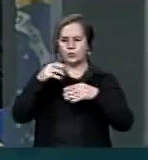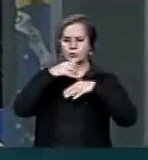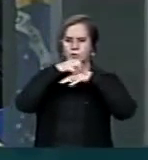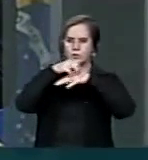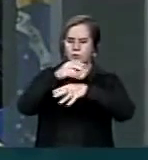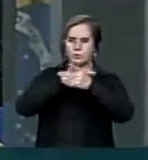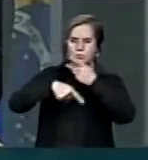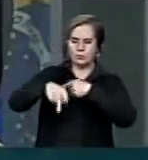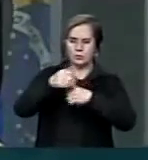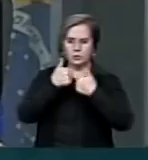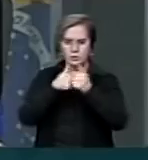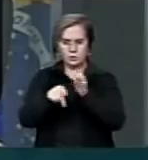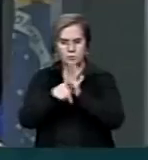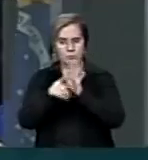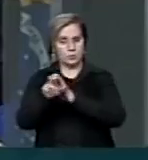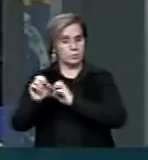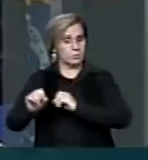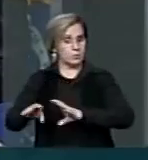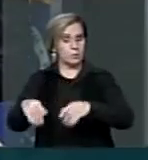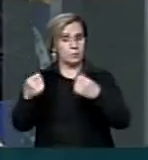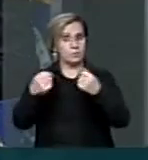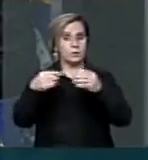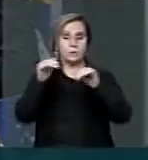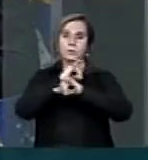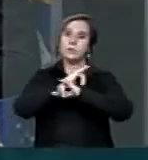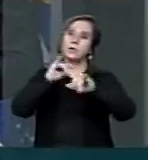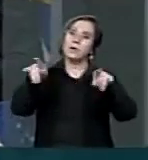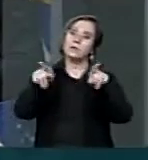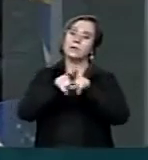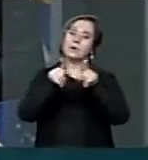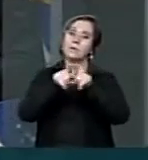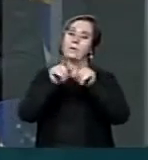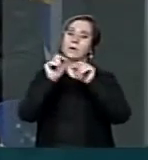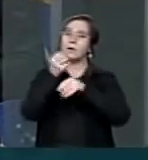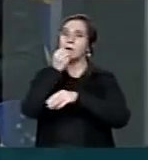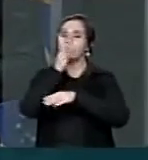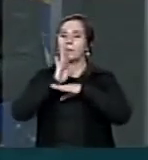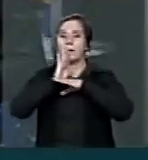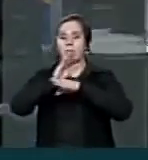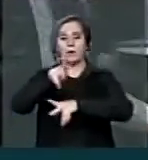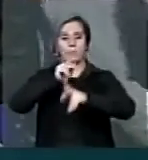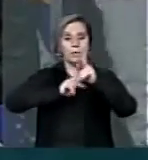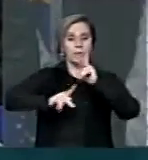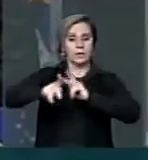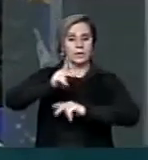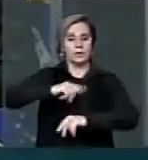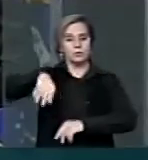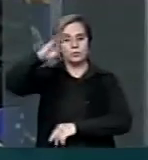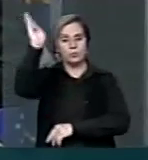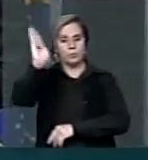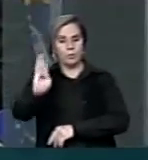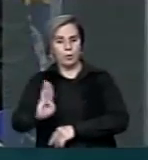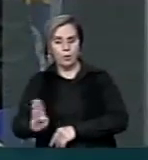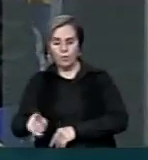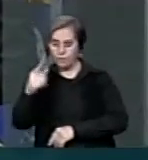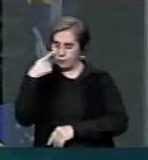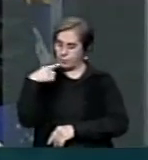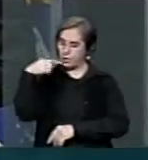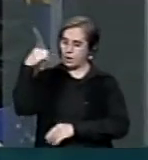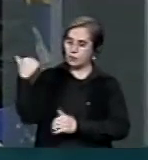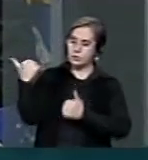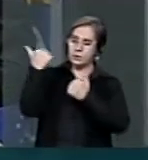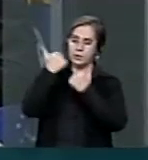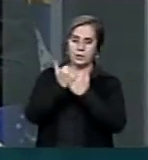educação, ela deveria anunciar para o bem do povo brasileiro, que foi quem o elegeu,